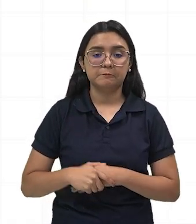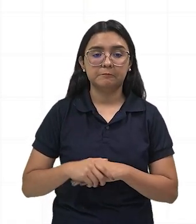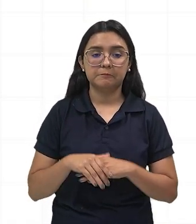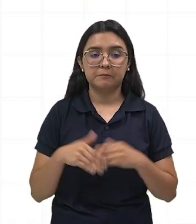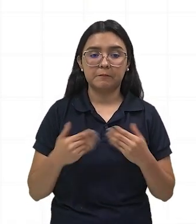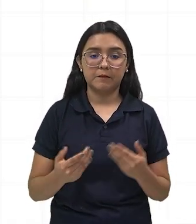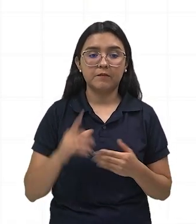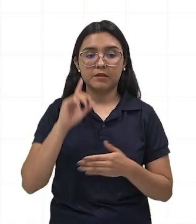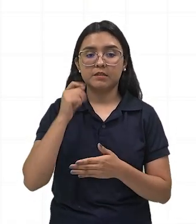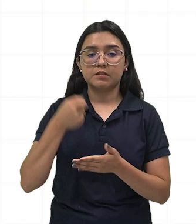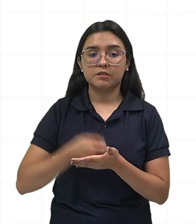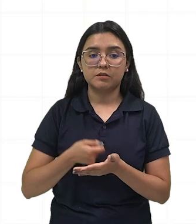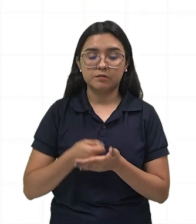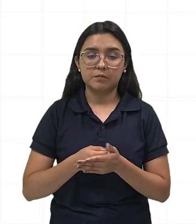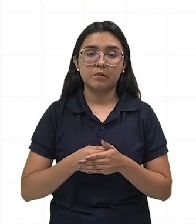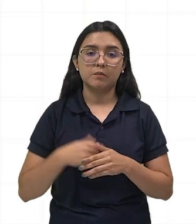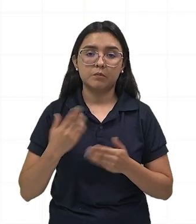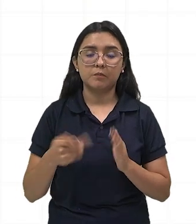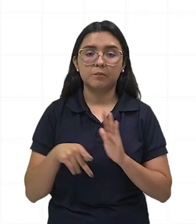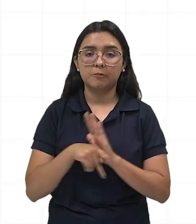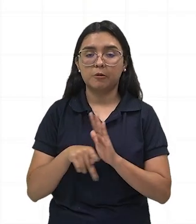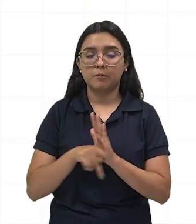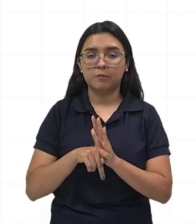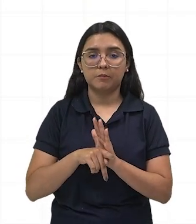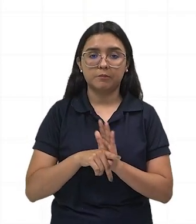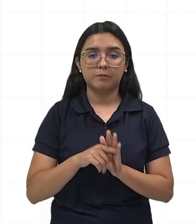decidido lá pelo pesquisador.